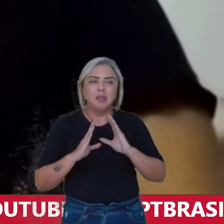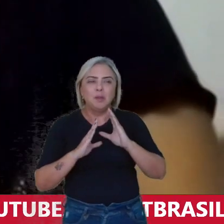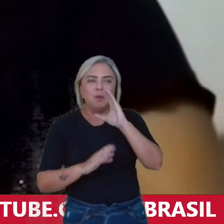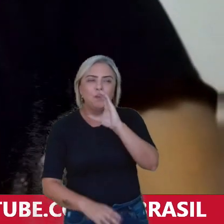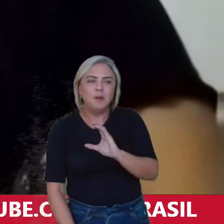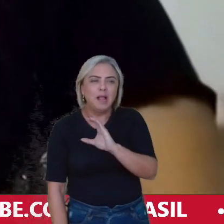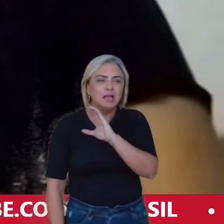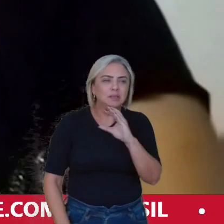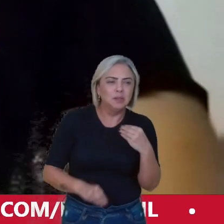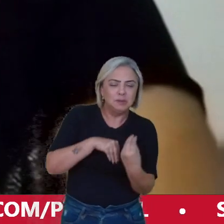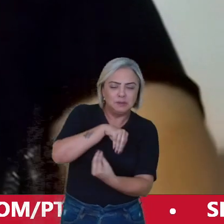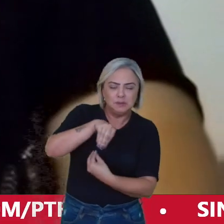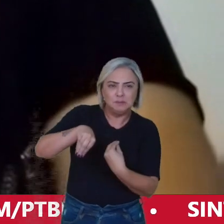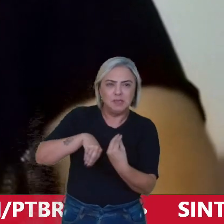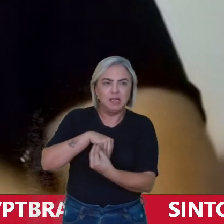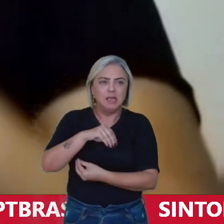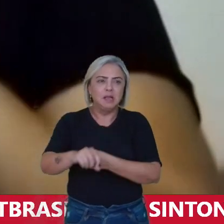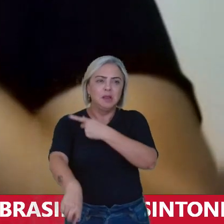com essa visão